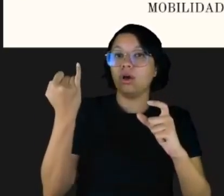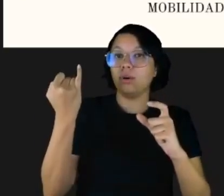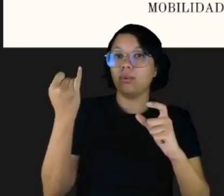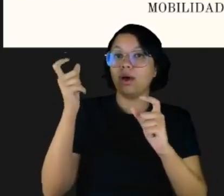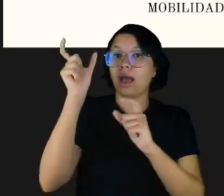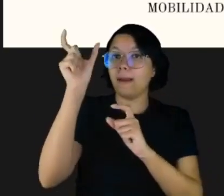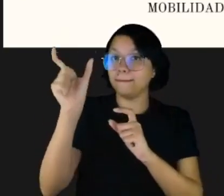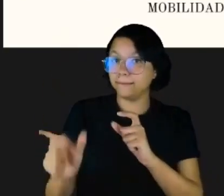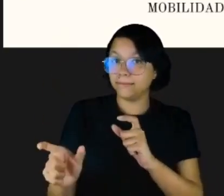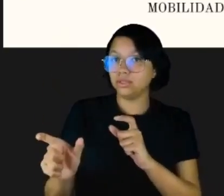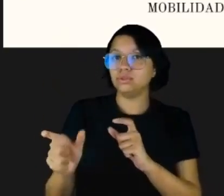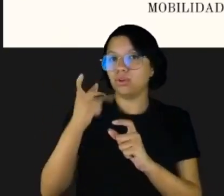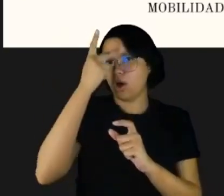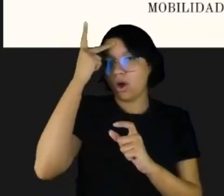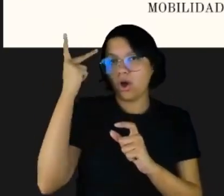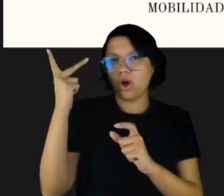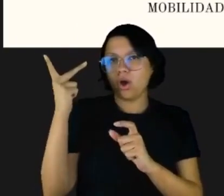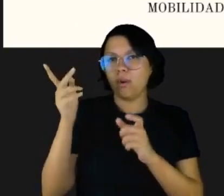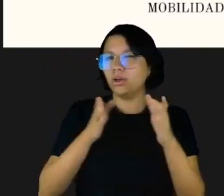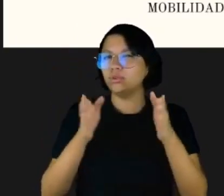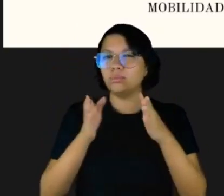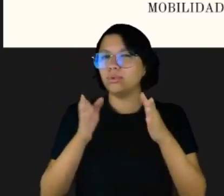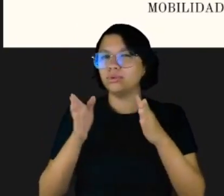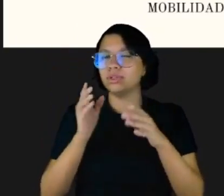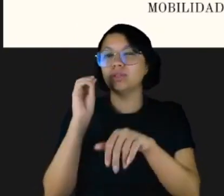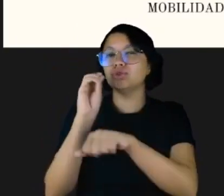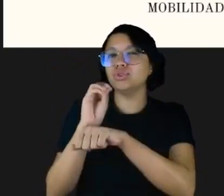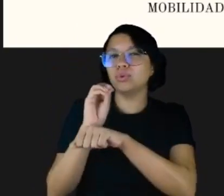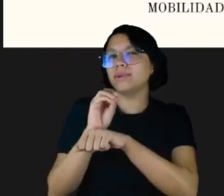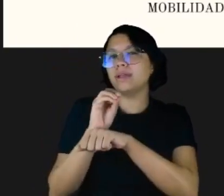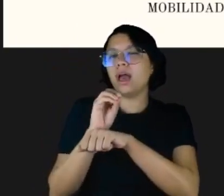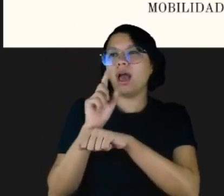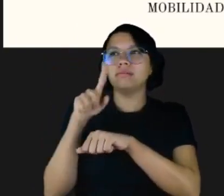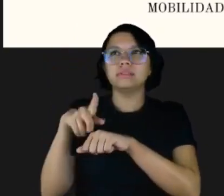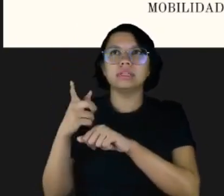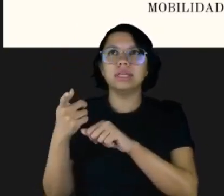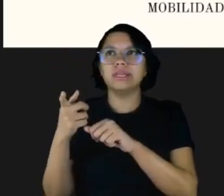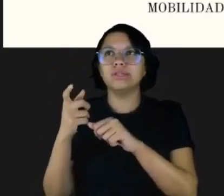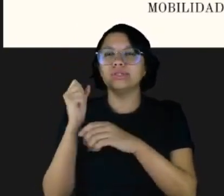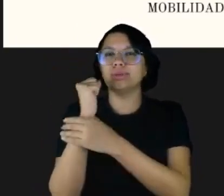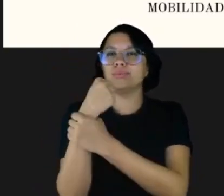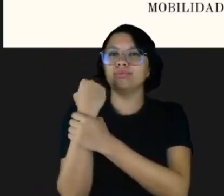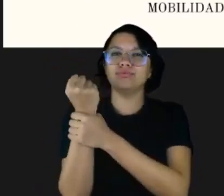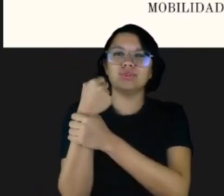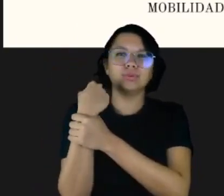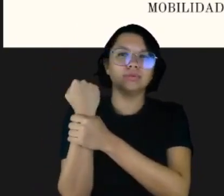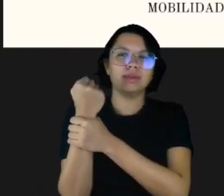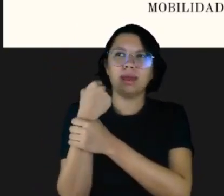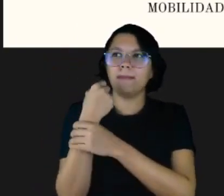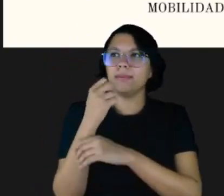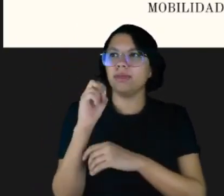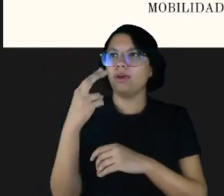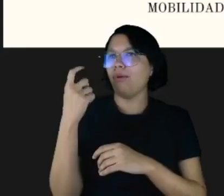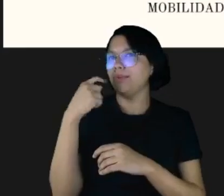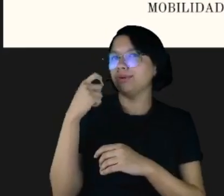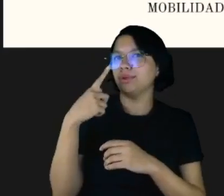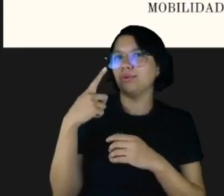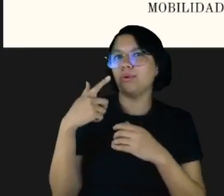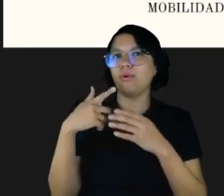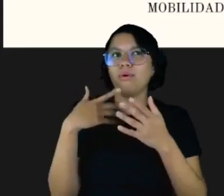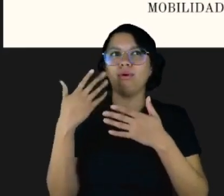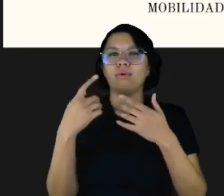no processo terapêutico, e seja ele qual for, seja um processo terapêutico fisioterápico,